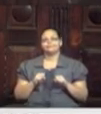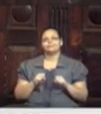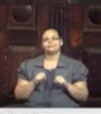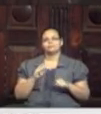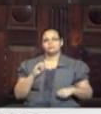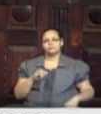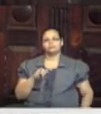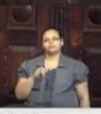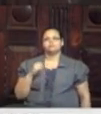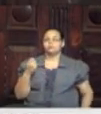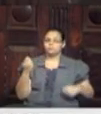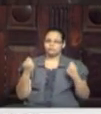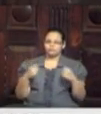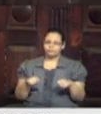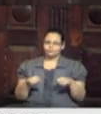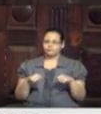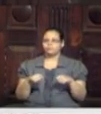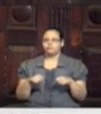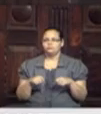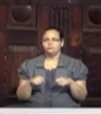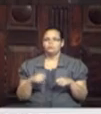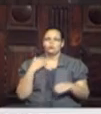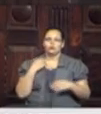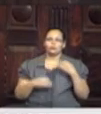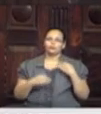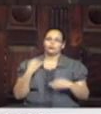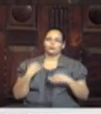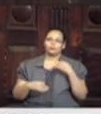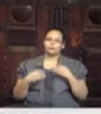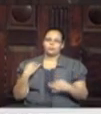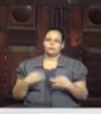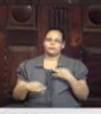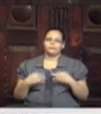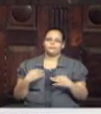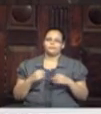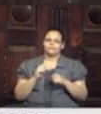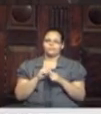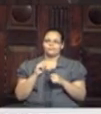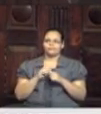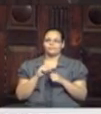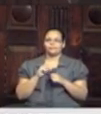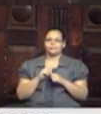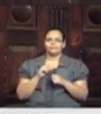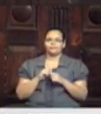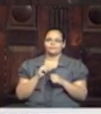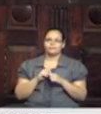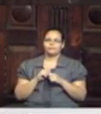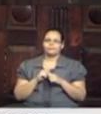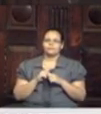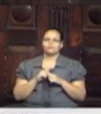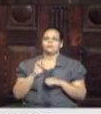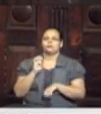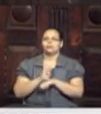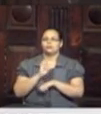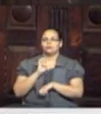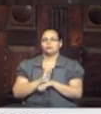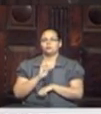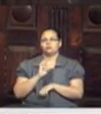se é que vai ser possível, juridicamente falando, fazer um encontro, o